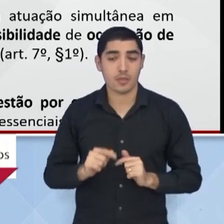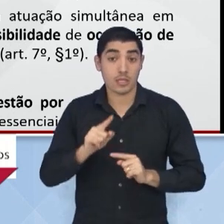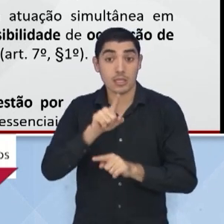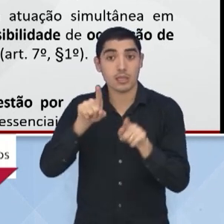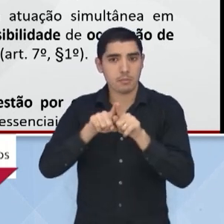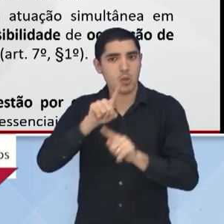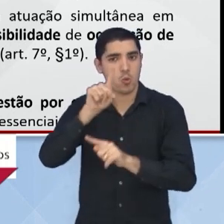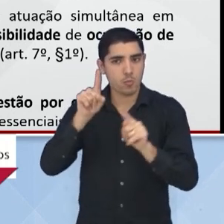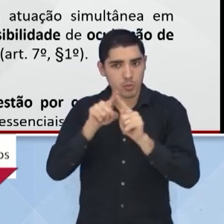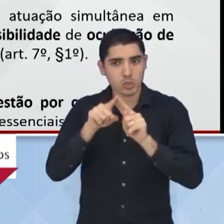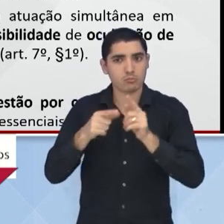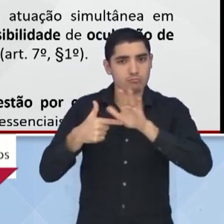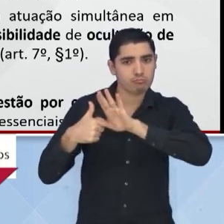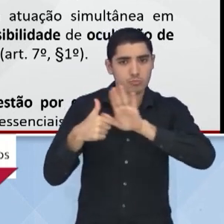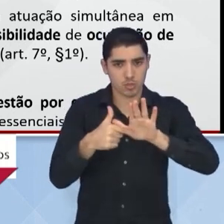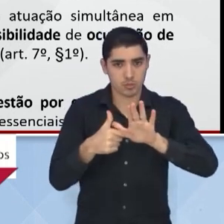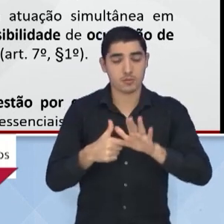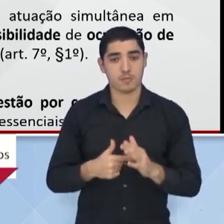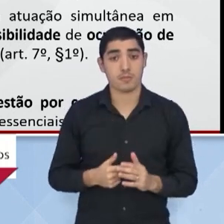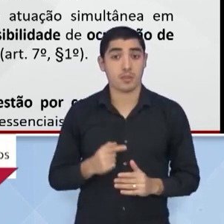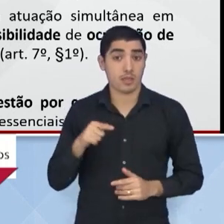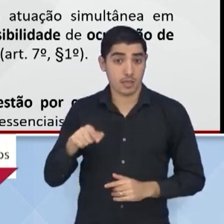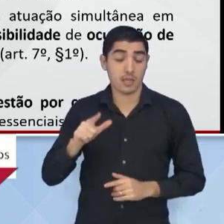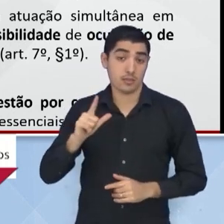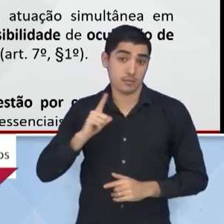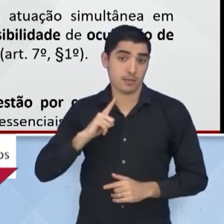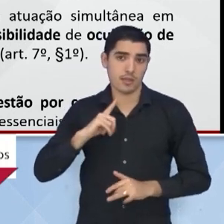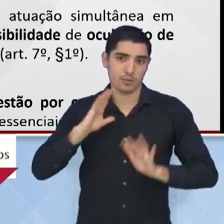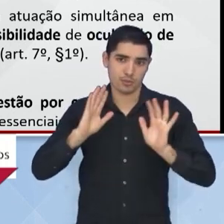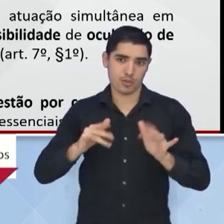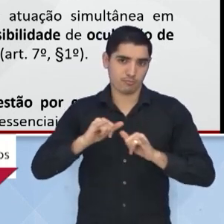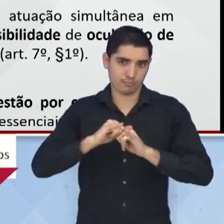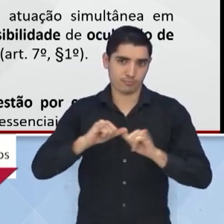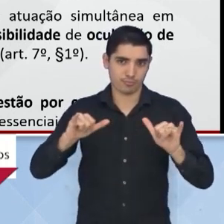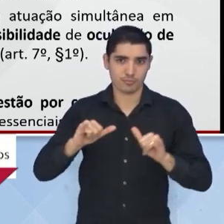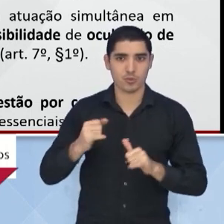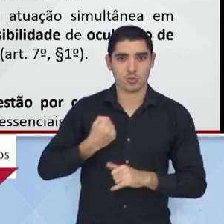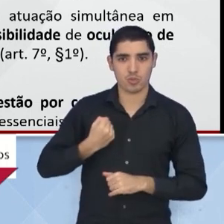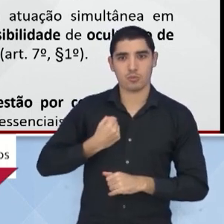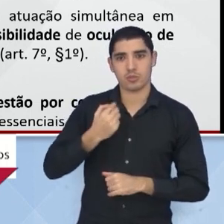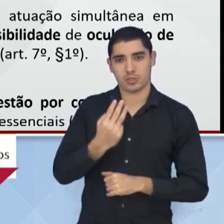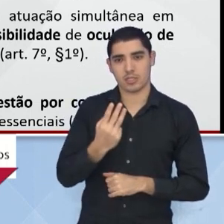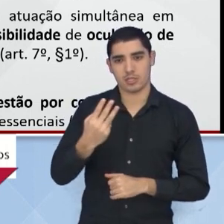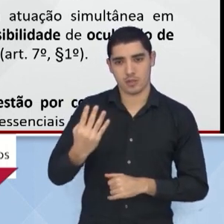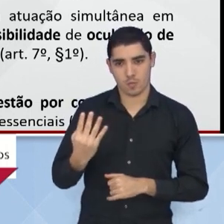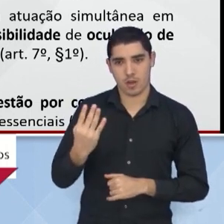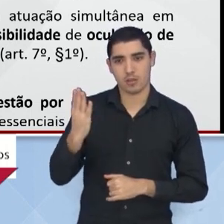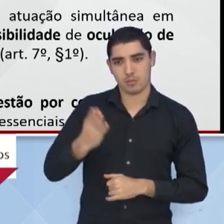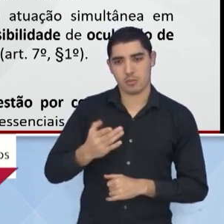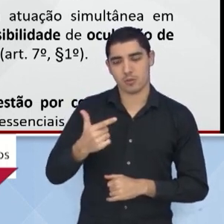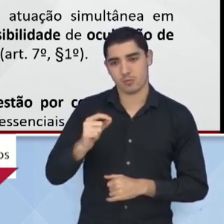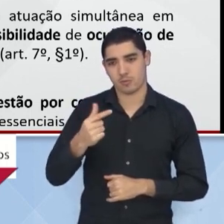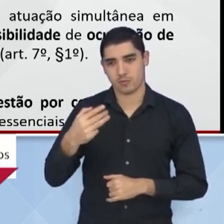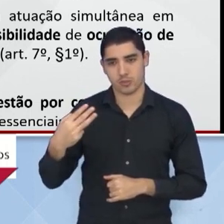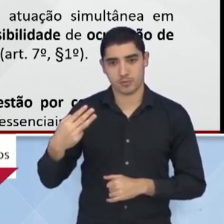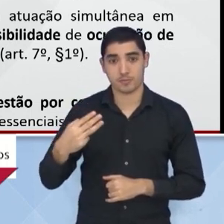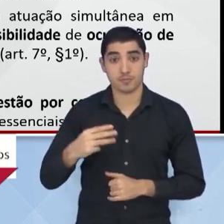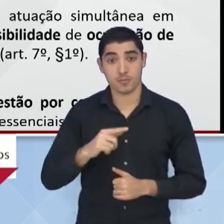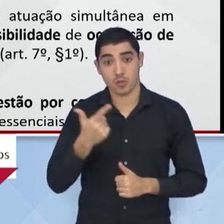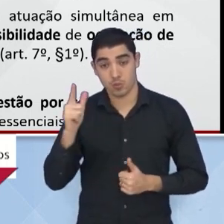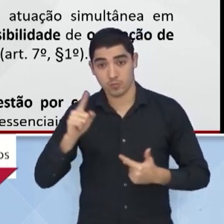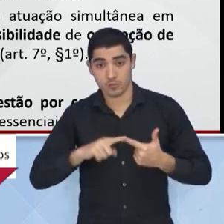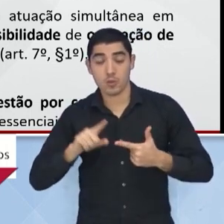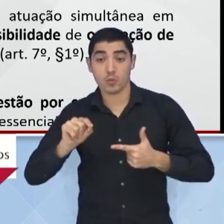incertezas né a gente tem isso aí descrito no comunicado sdg número 34 de 2023 outra questão importante